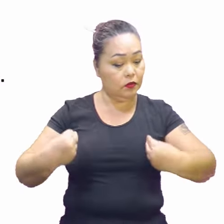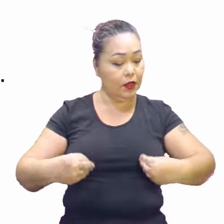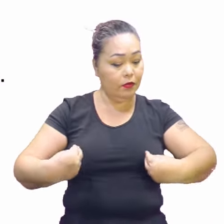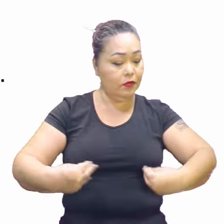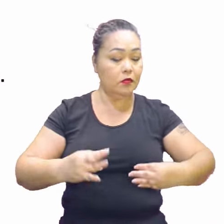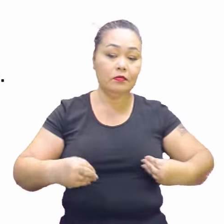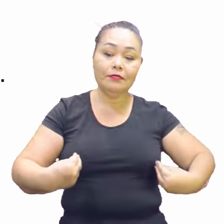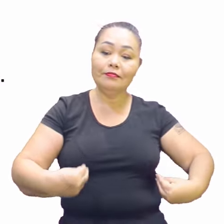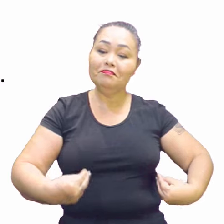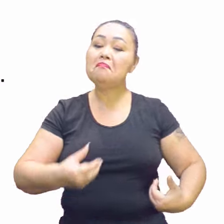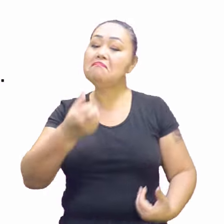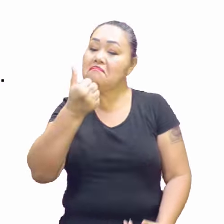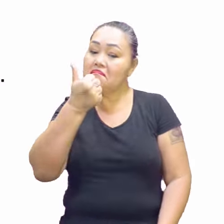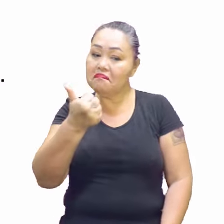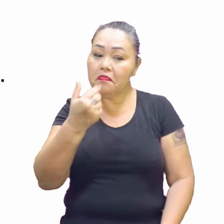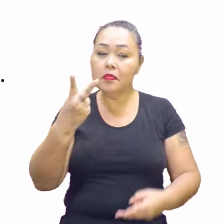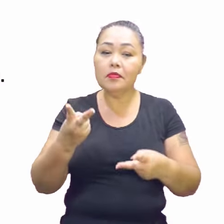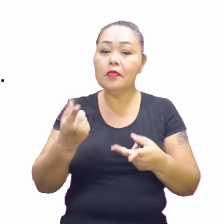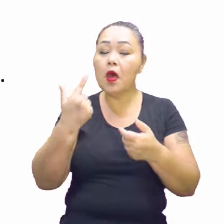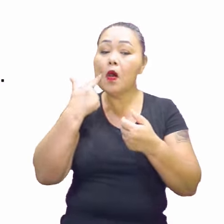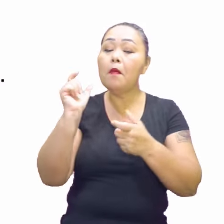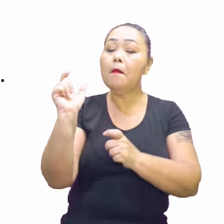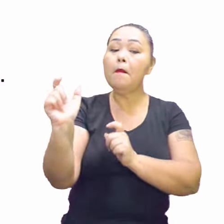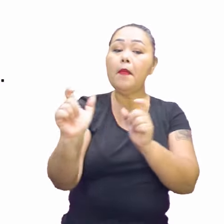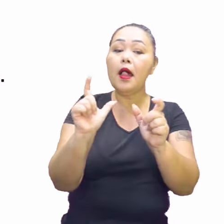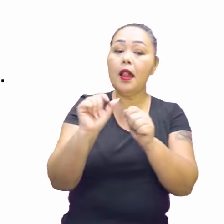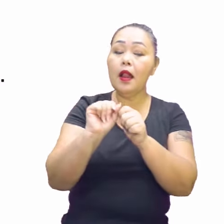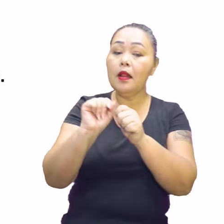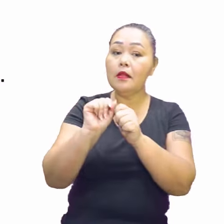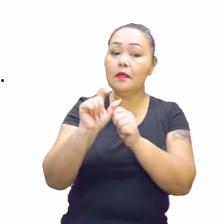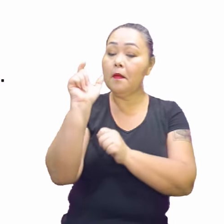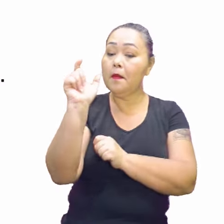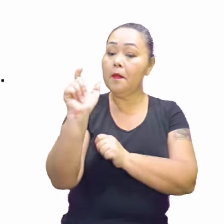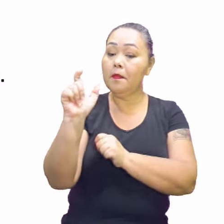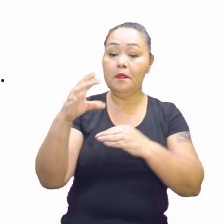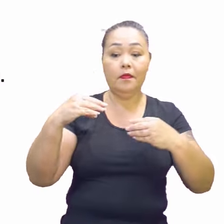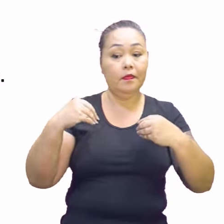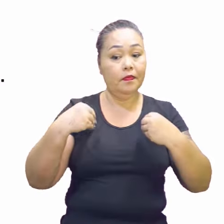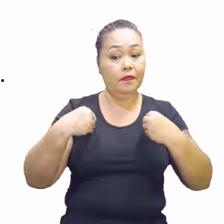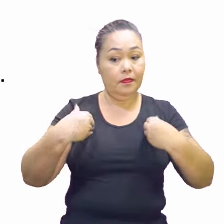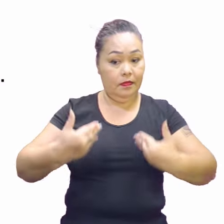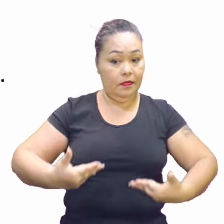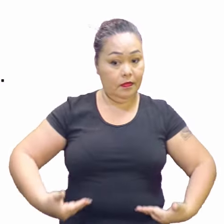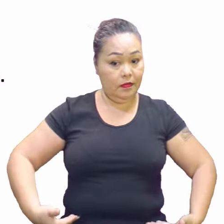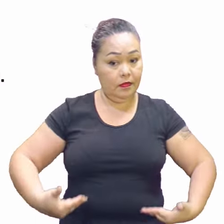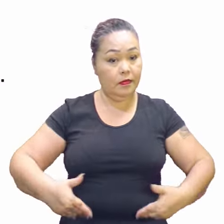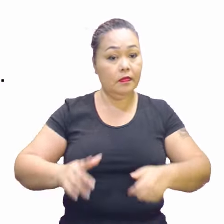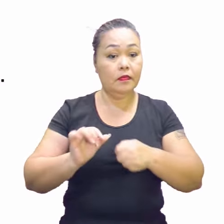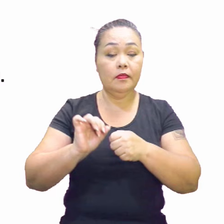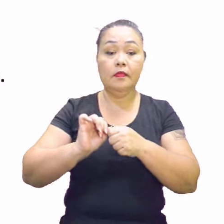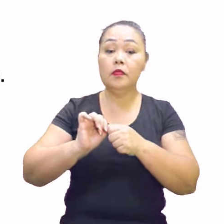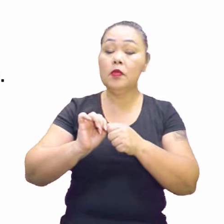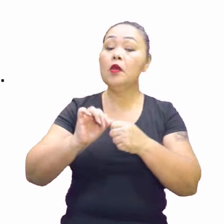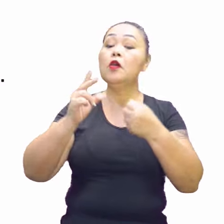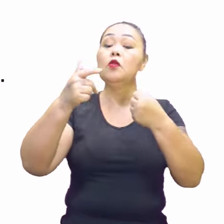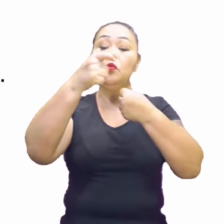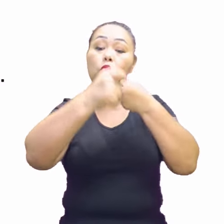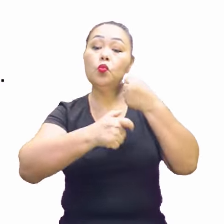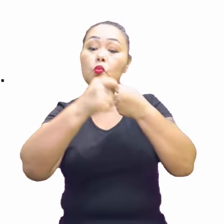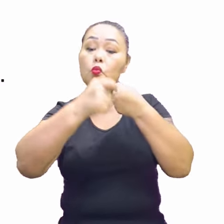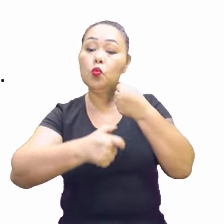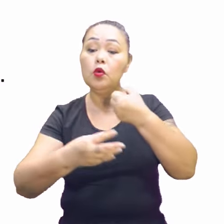vai muito bem. Percebam ali qual a palavra que está destacada. Quando nós falamos em